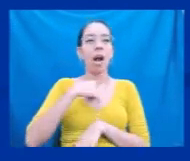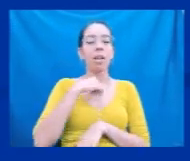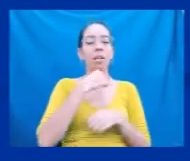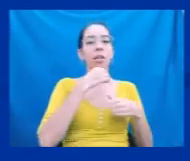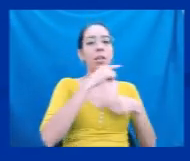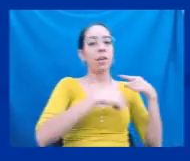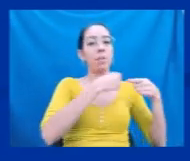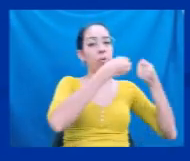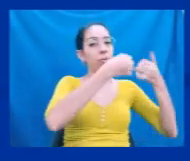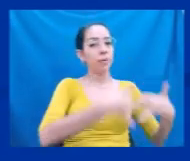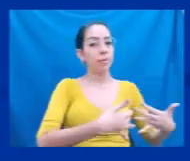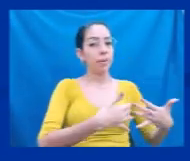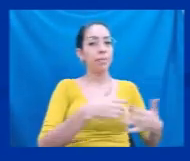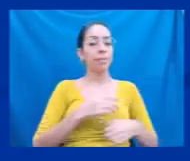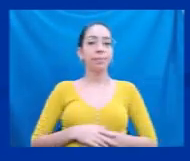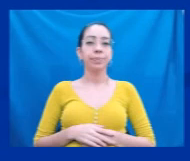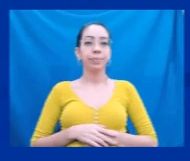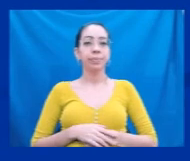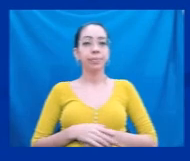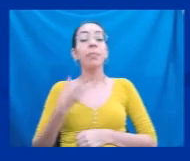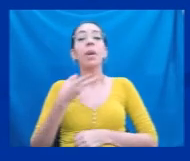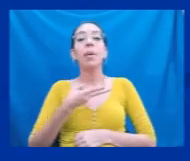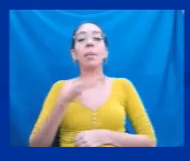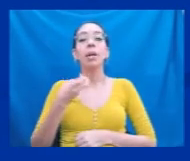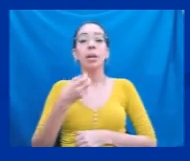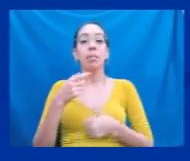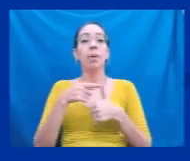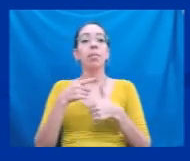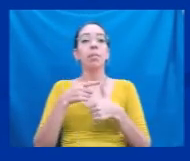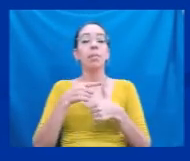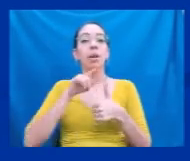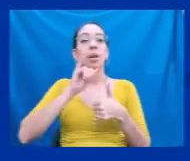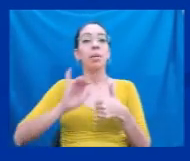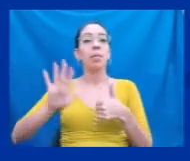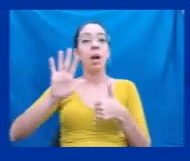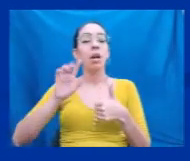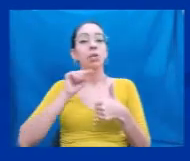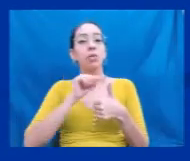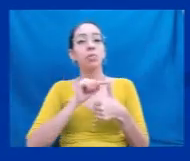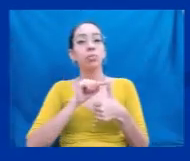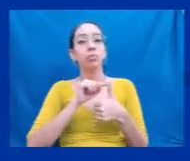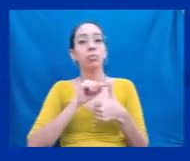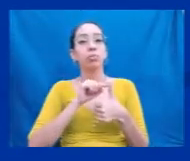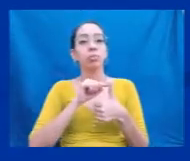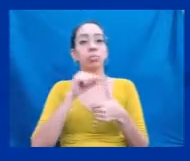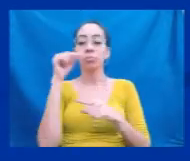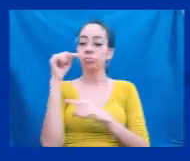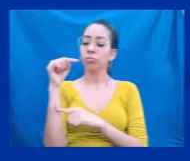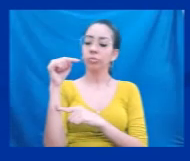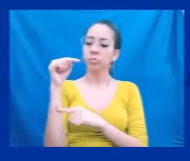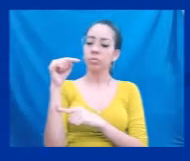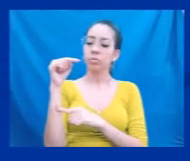vejam, gente, isso aqui, né, que vocês estão vendo, que é um produto químico, está acondicionado numa lata de